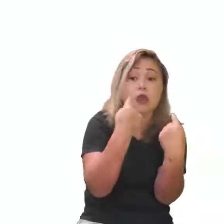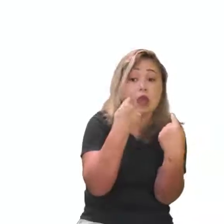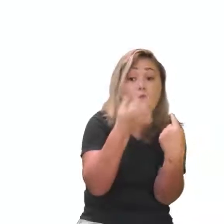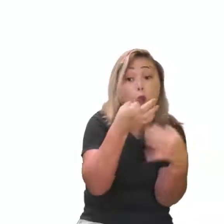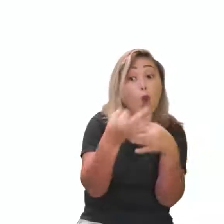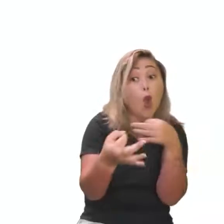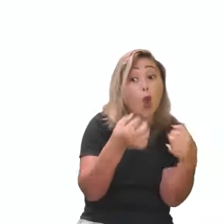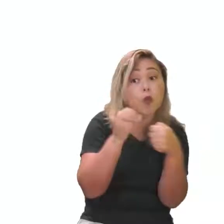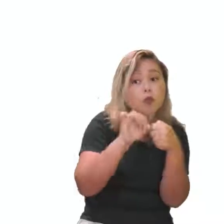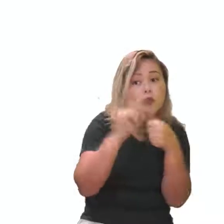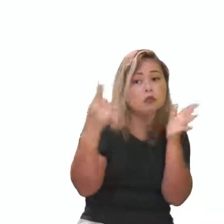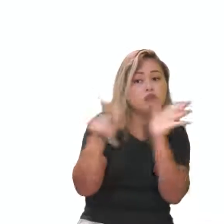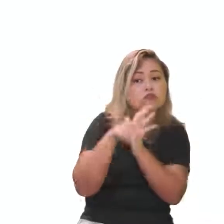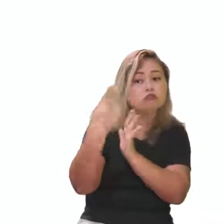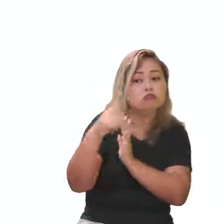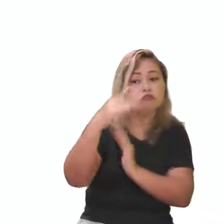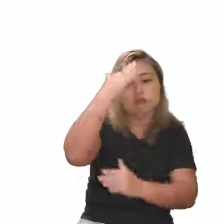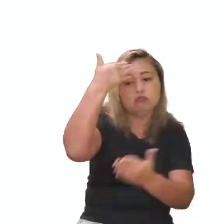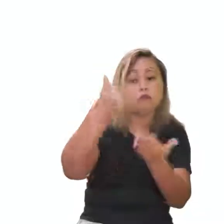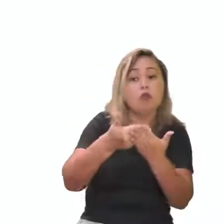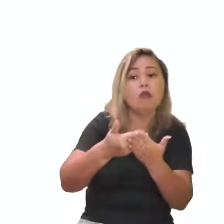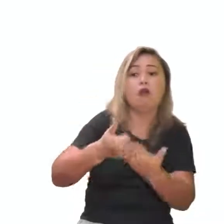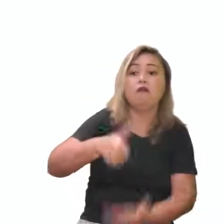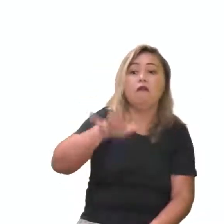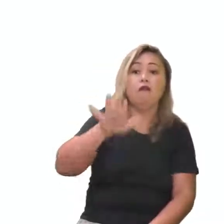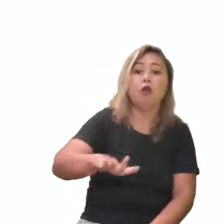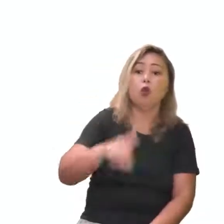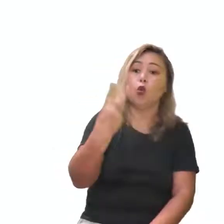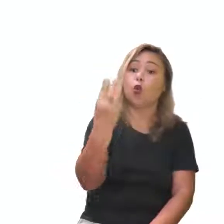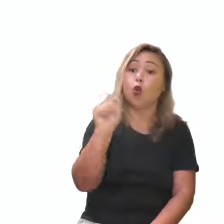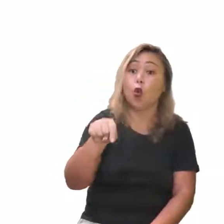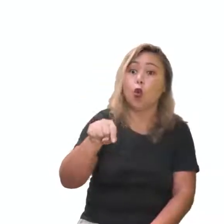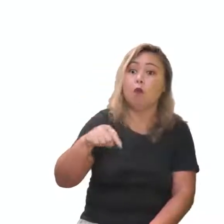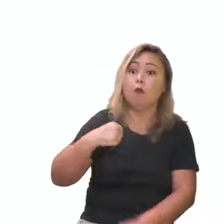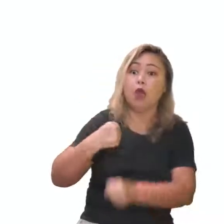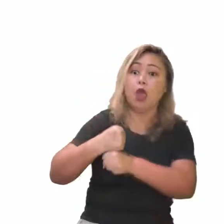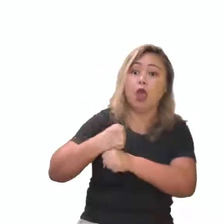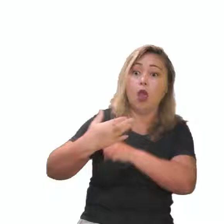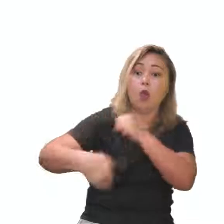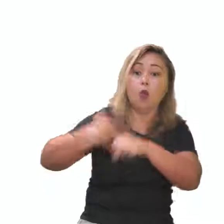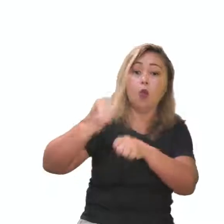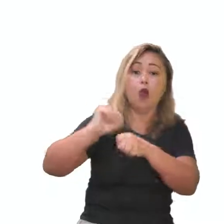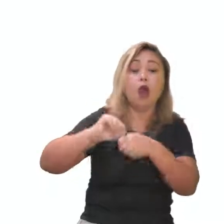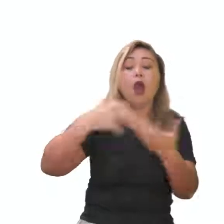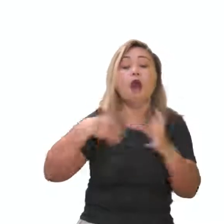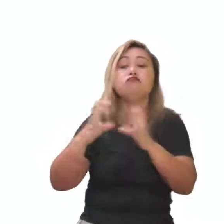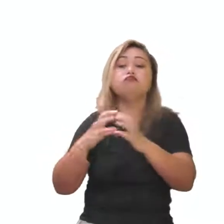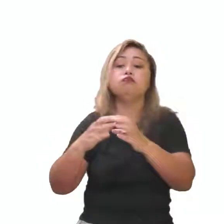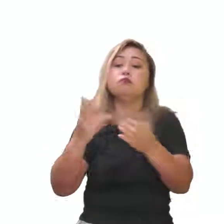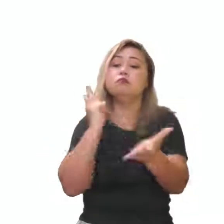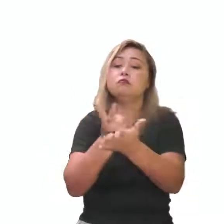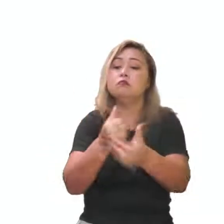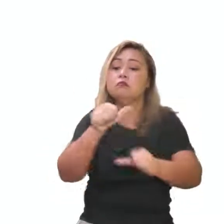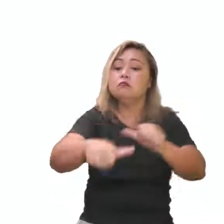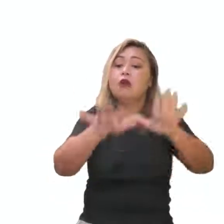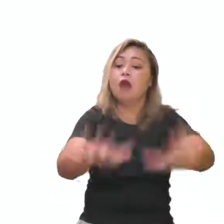aristotélica, que perdurou por cerca de 2000 anos, admitia que as espécies eram fixas e imutáveis. Então,